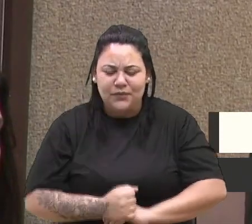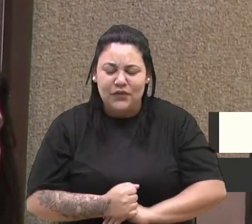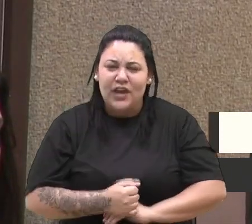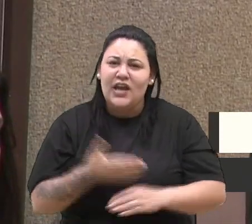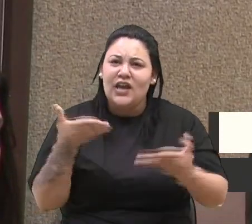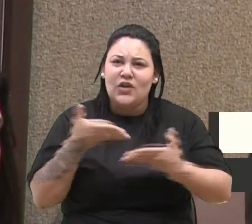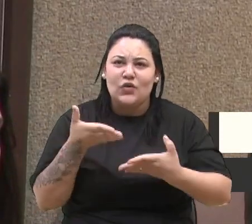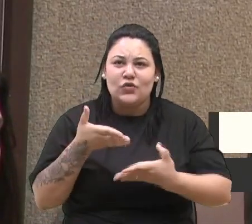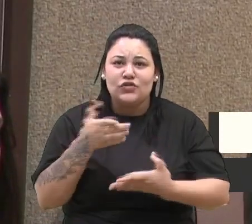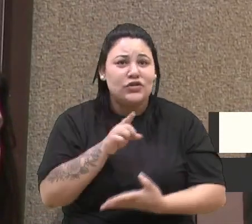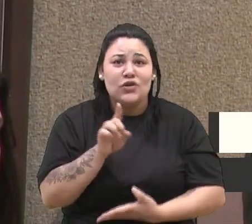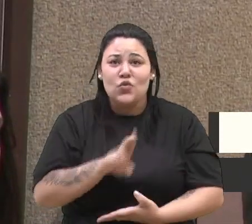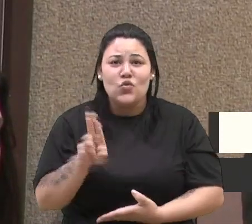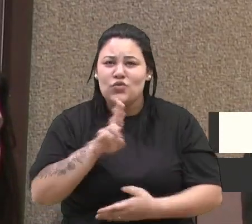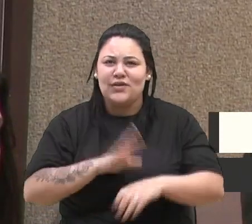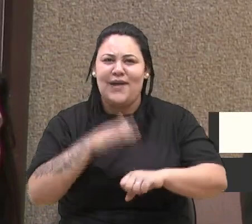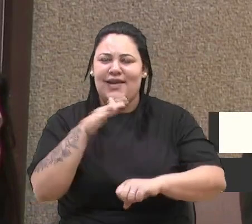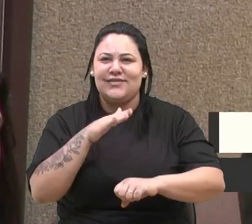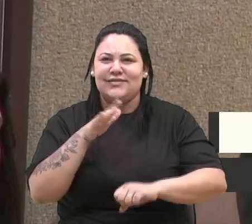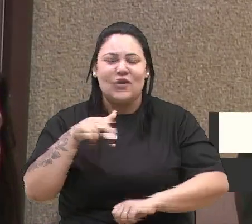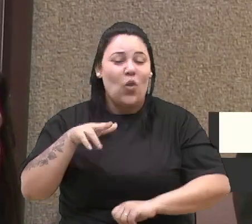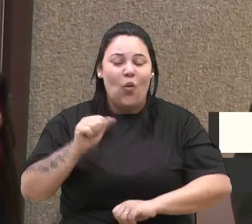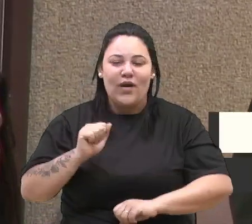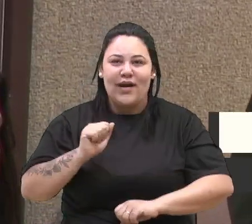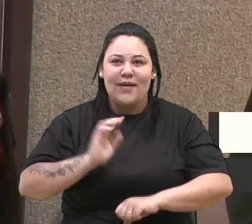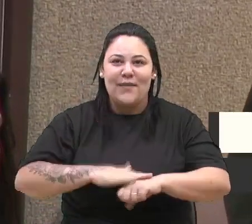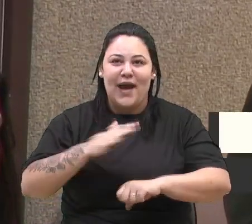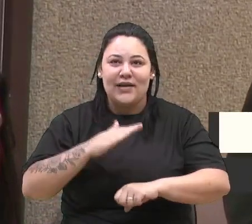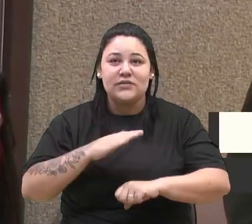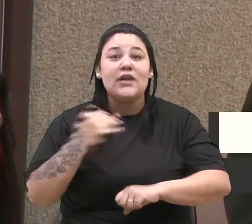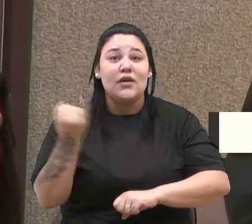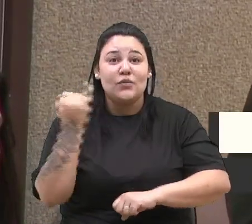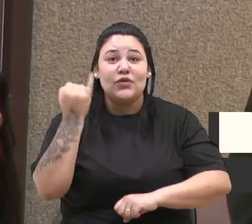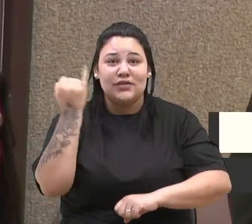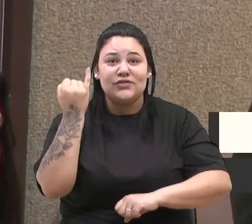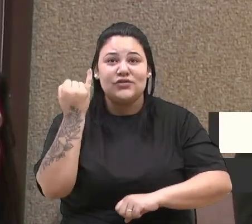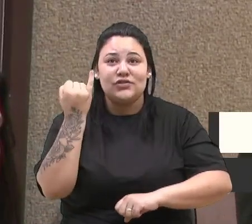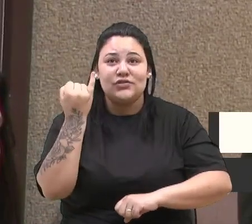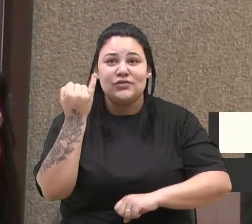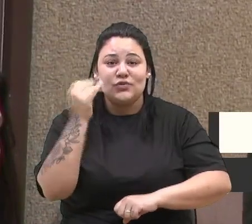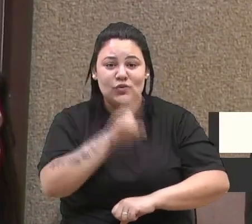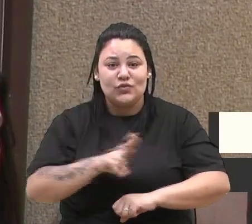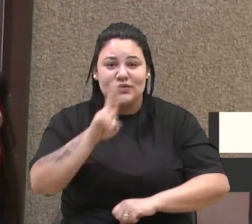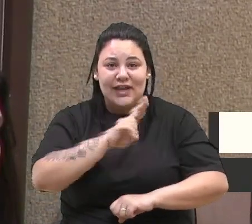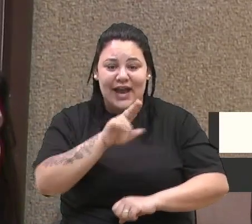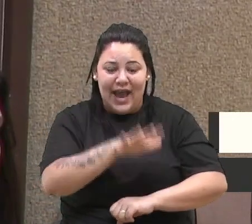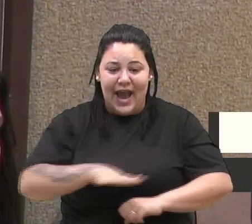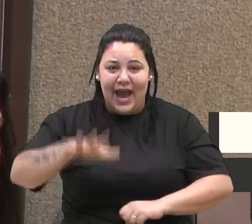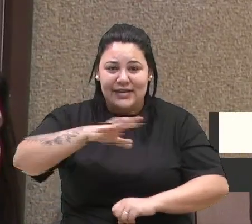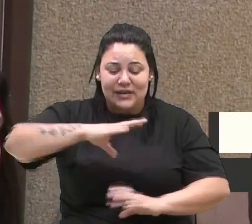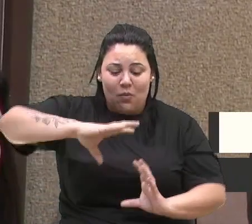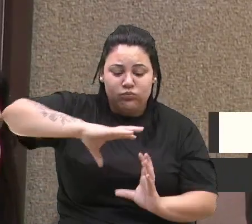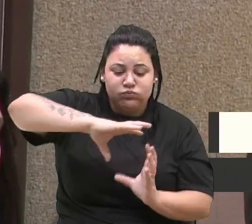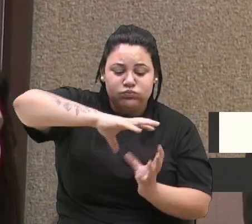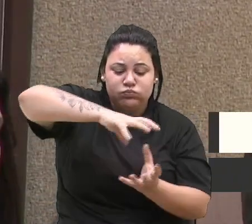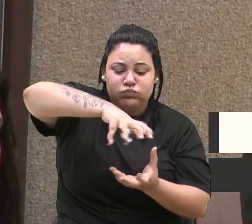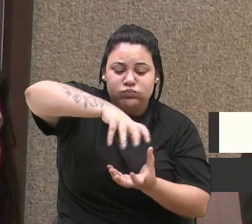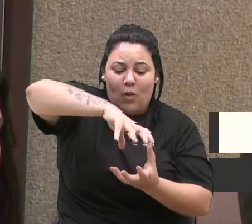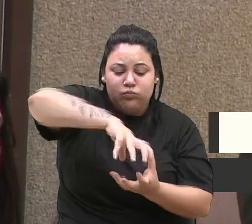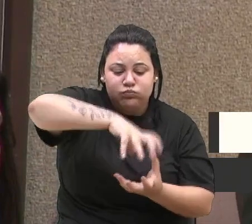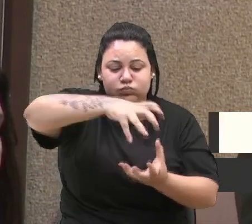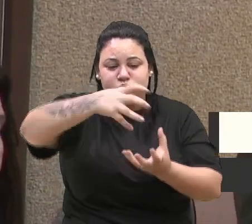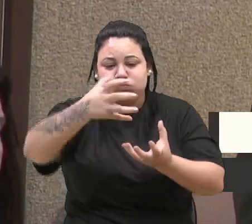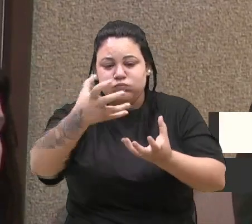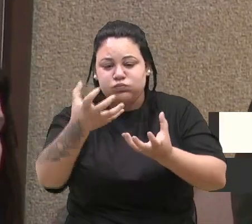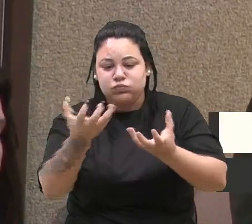isso, nunca mais usaram, e é importante sim estudar mitocôndrias, isóbaros, isótopos e isótonos. E aí eu